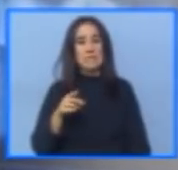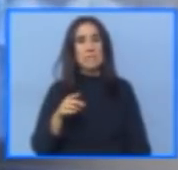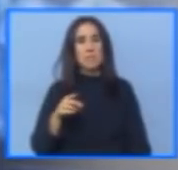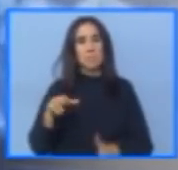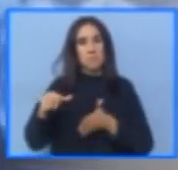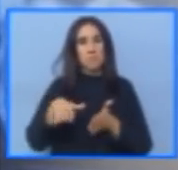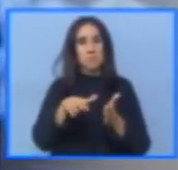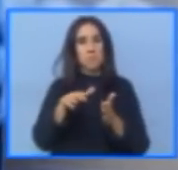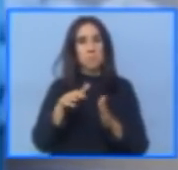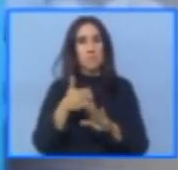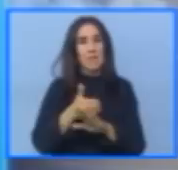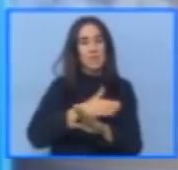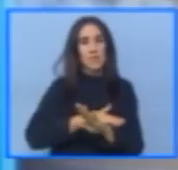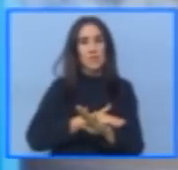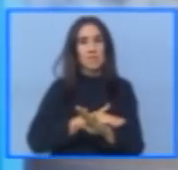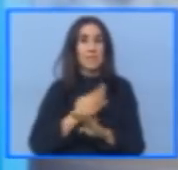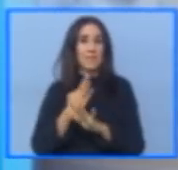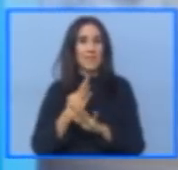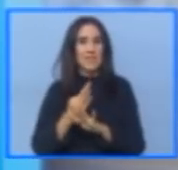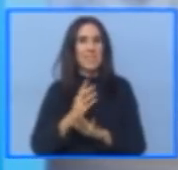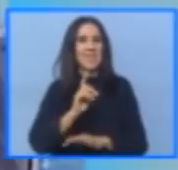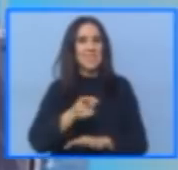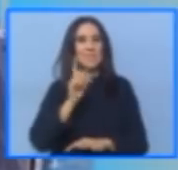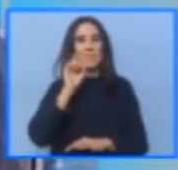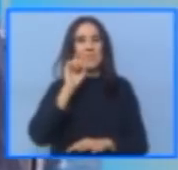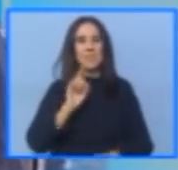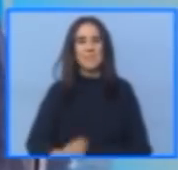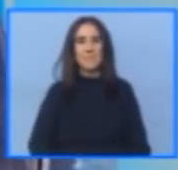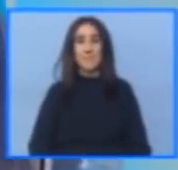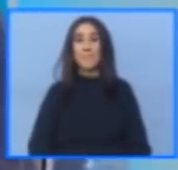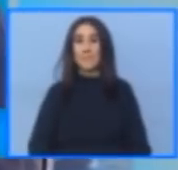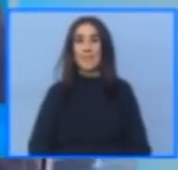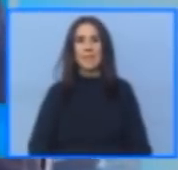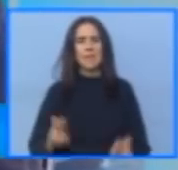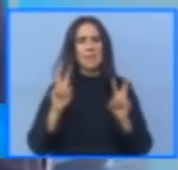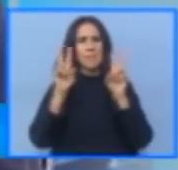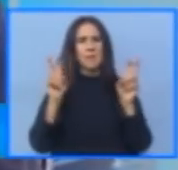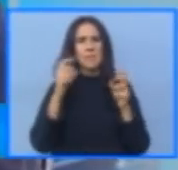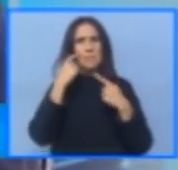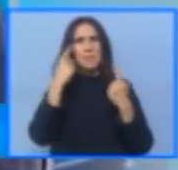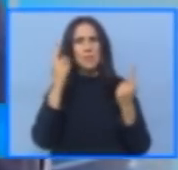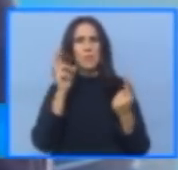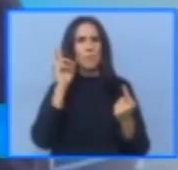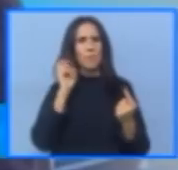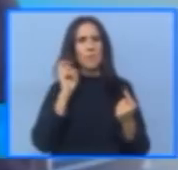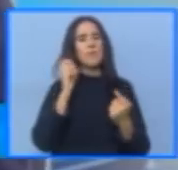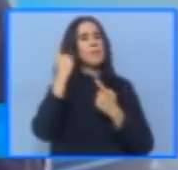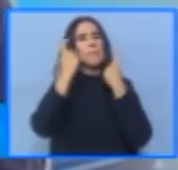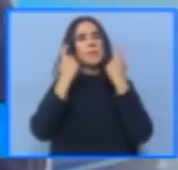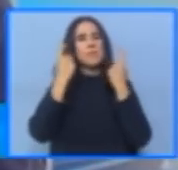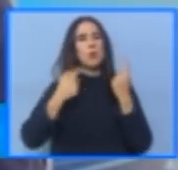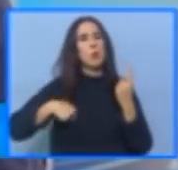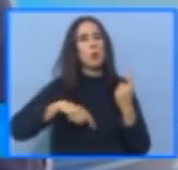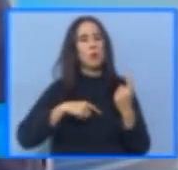se percorrem antes da festa? Estava a ouvir a apresentação da temática e a pensar uma coisa à qual nós não temos sido